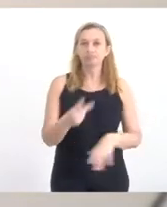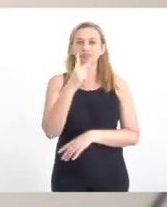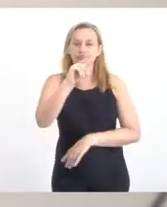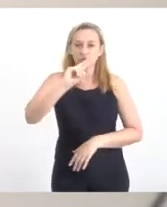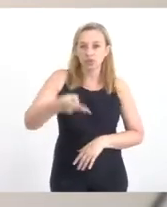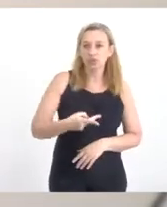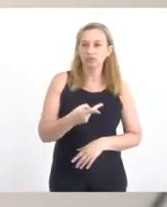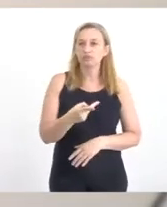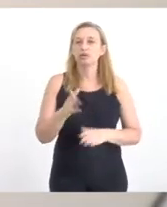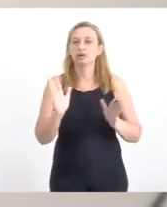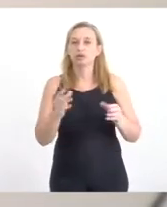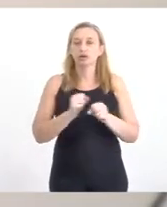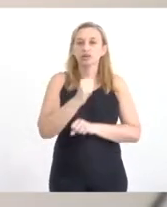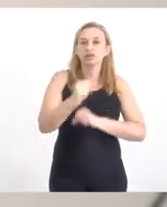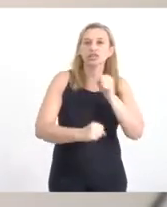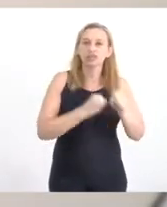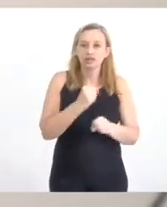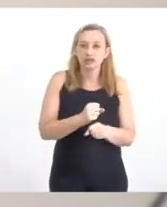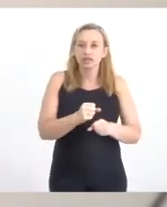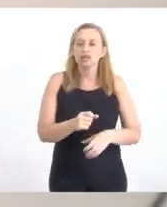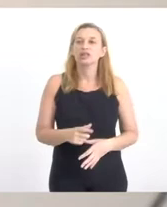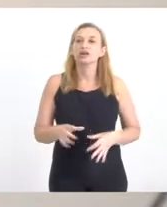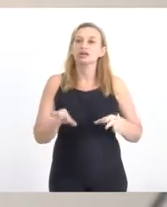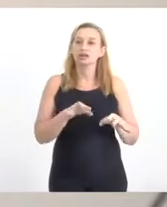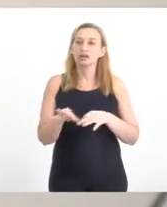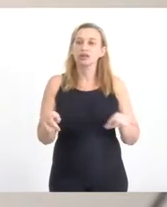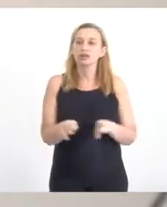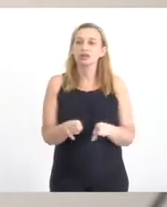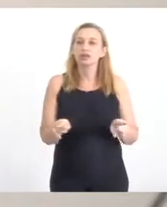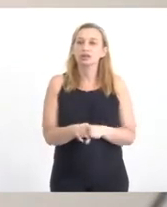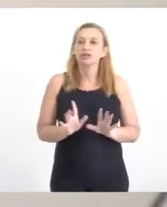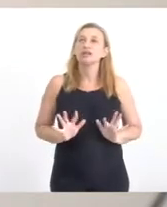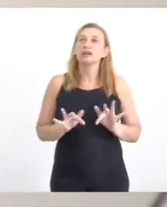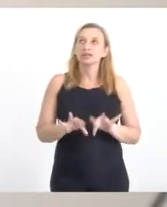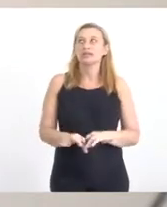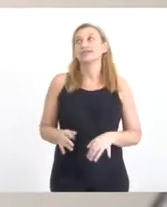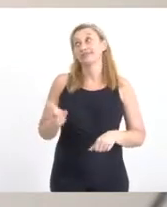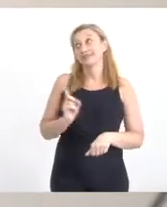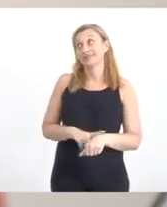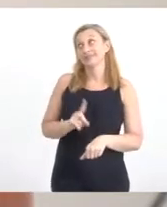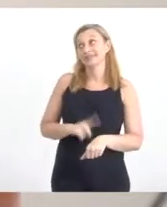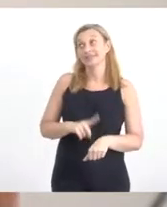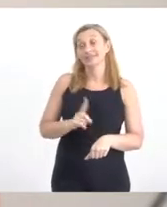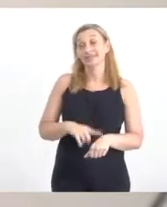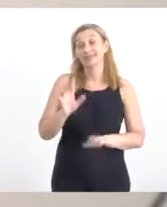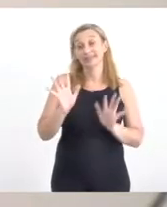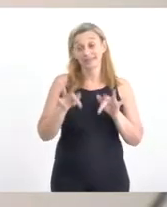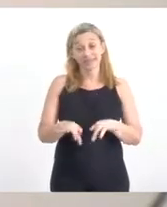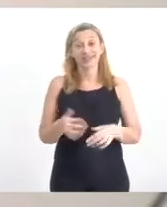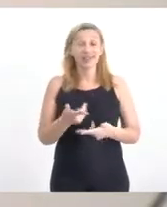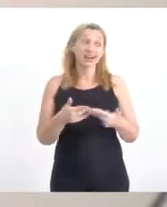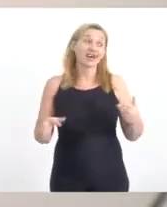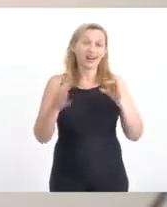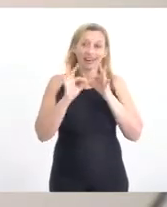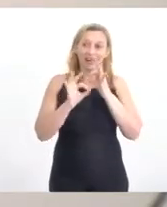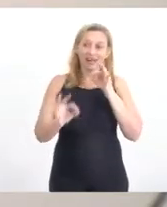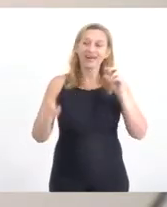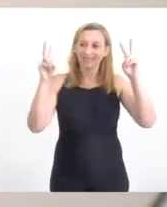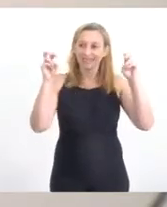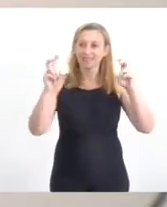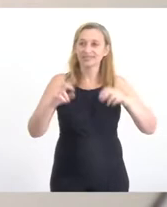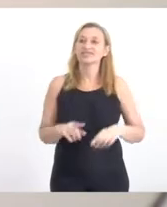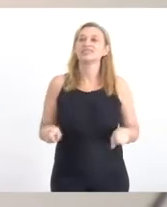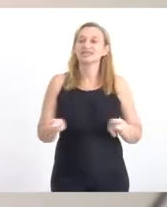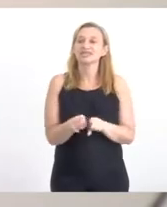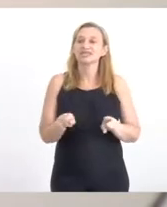2000 agora no ano que vem e a gente voltou também se para concluir eu sei que o tempo já acabou mas é muito assunto para falar a gente